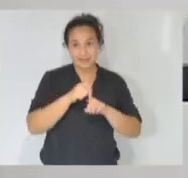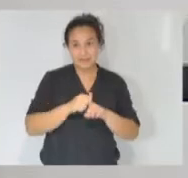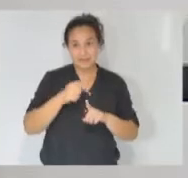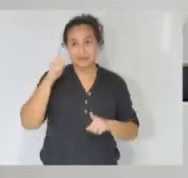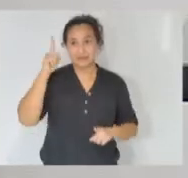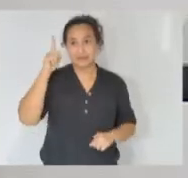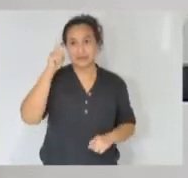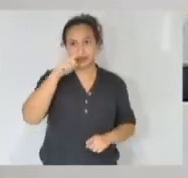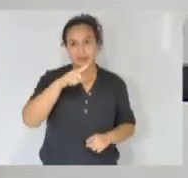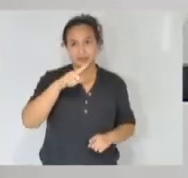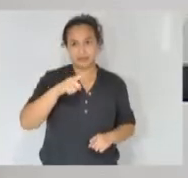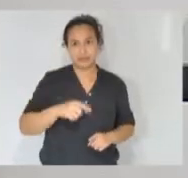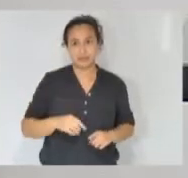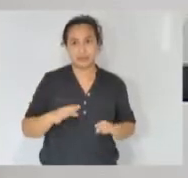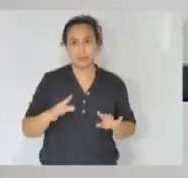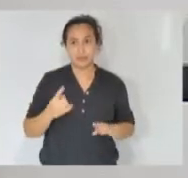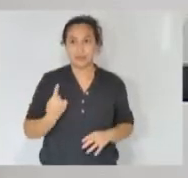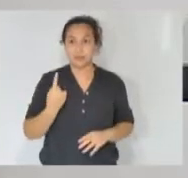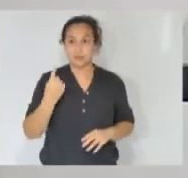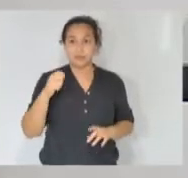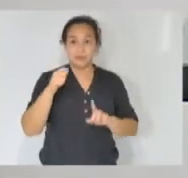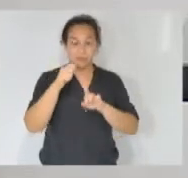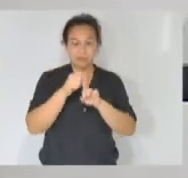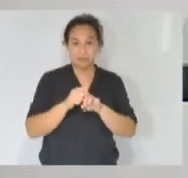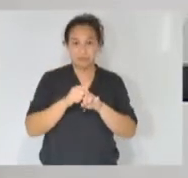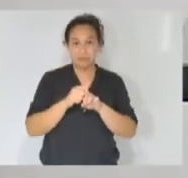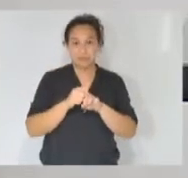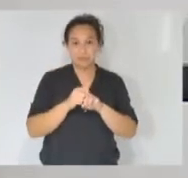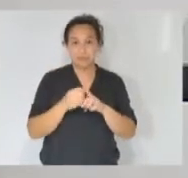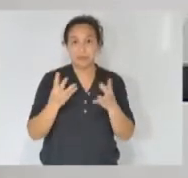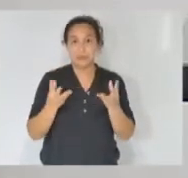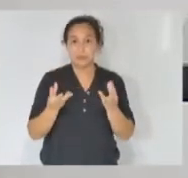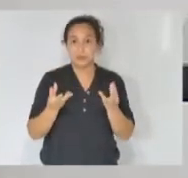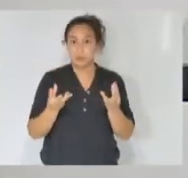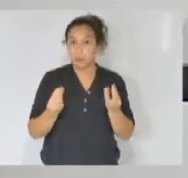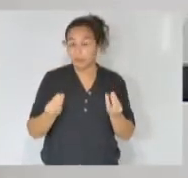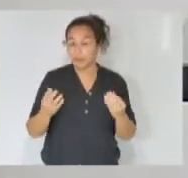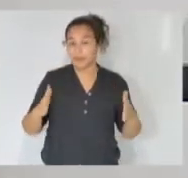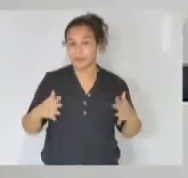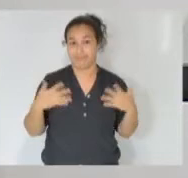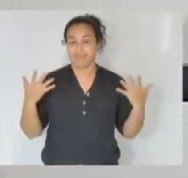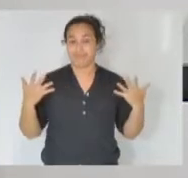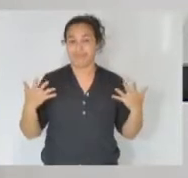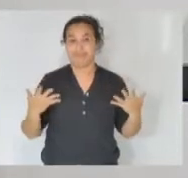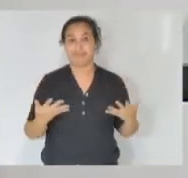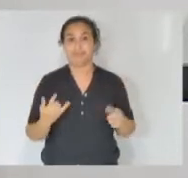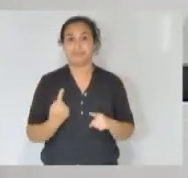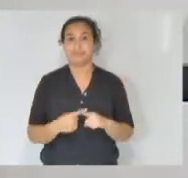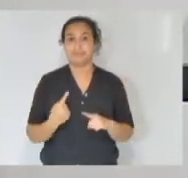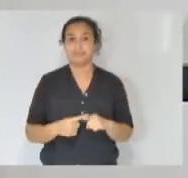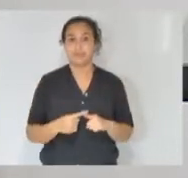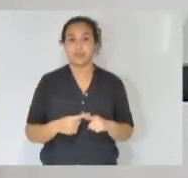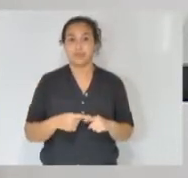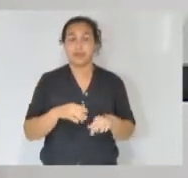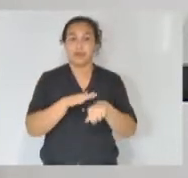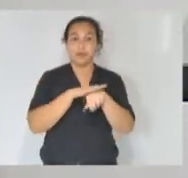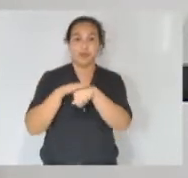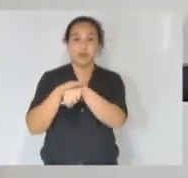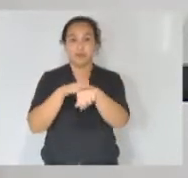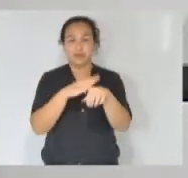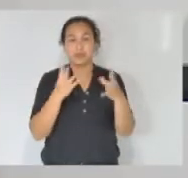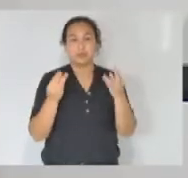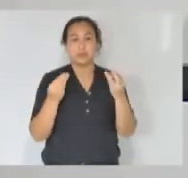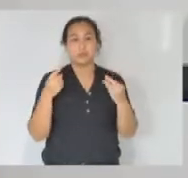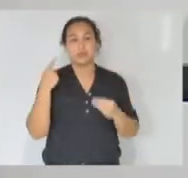que tem sido um mês de gratas surpresas, porque tenho conversado com muitos